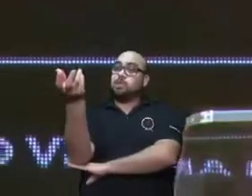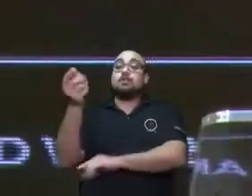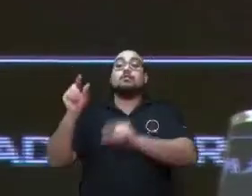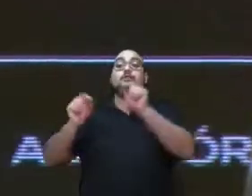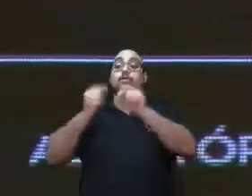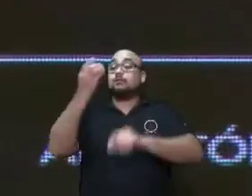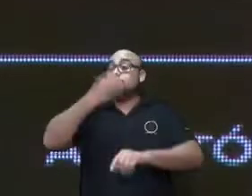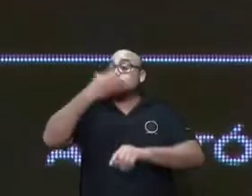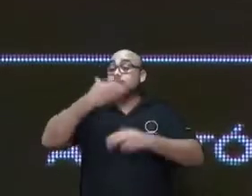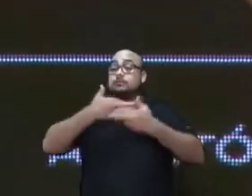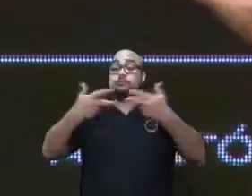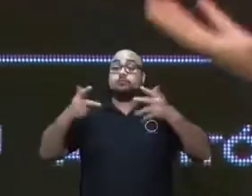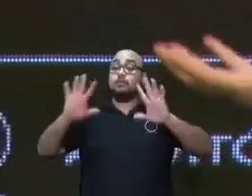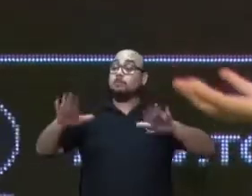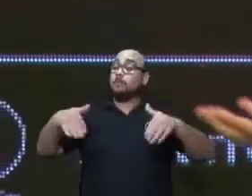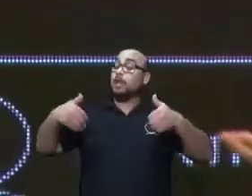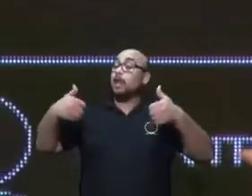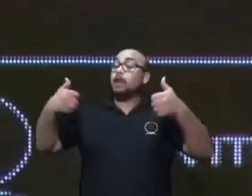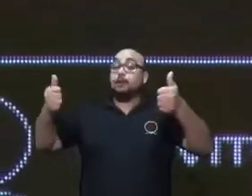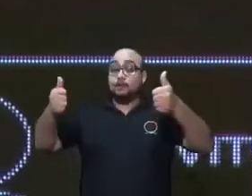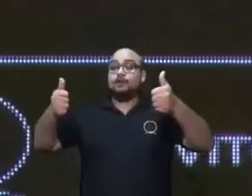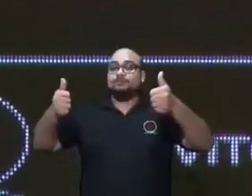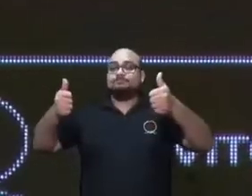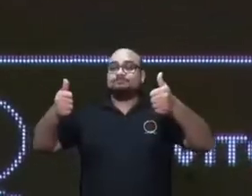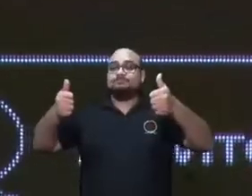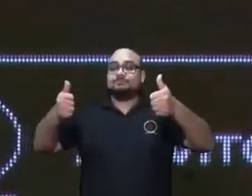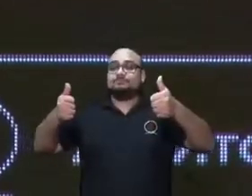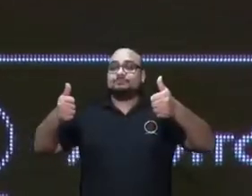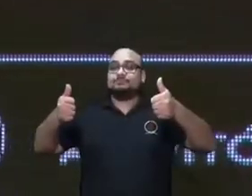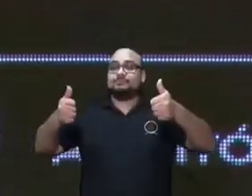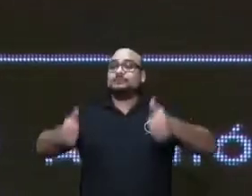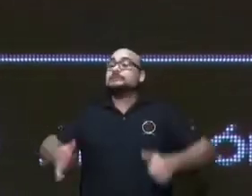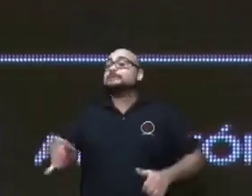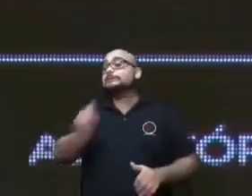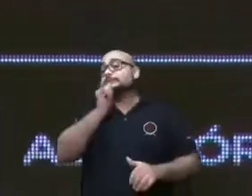Percebe que tem gente que está mais doce depois da luta.